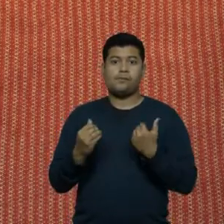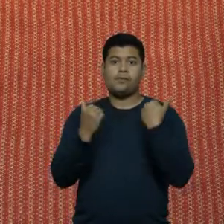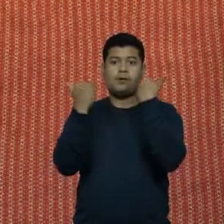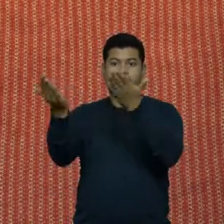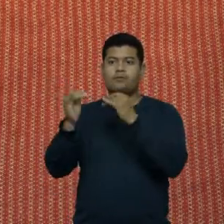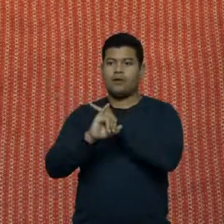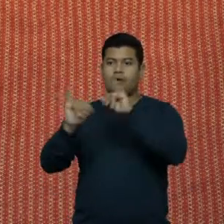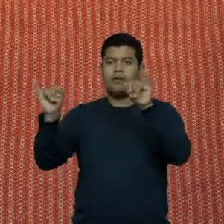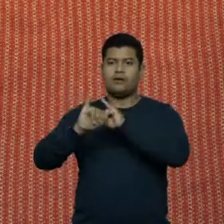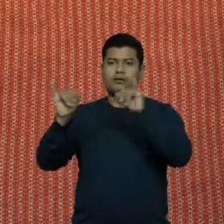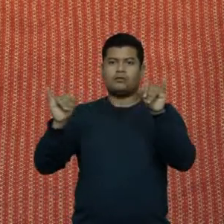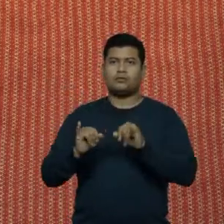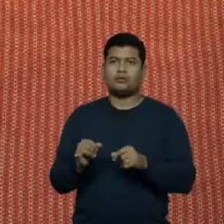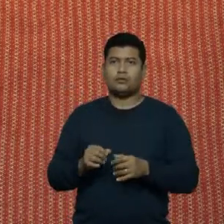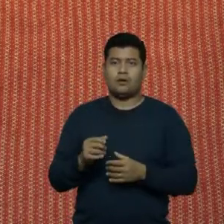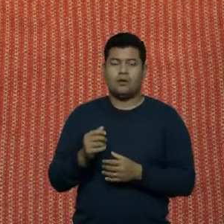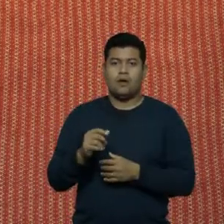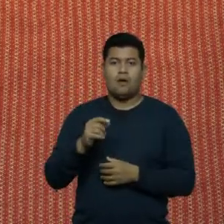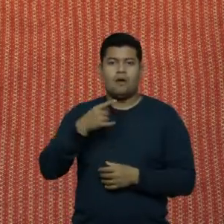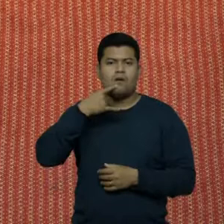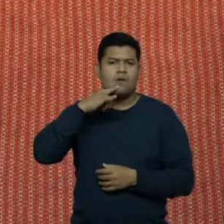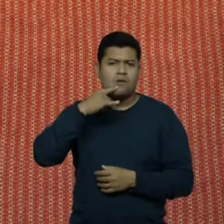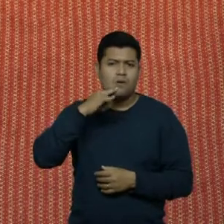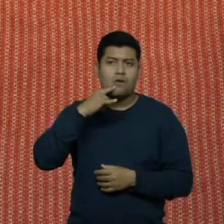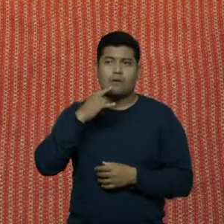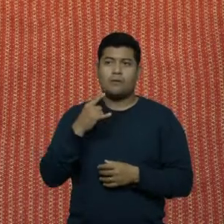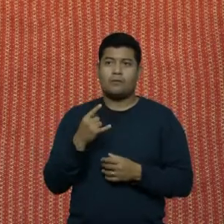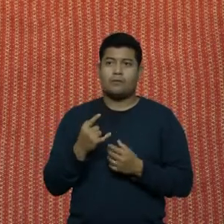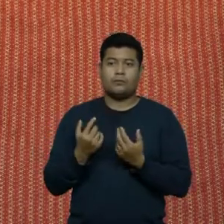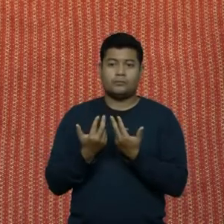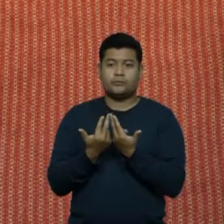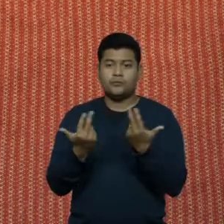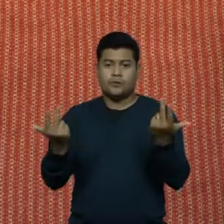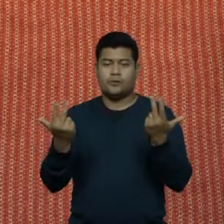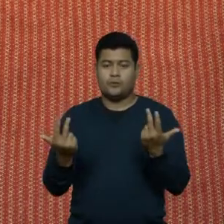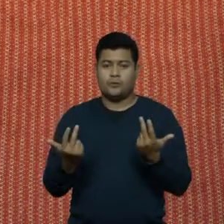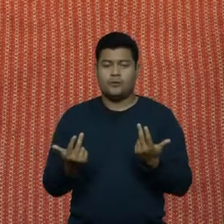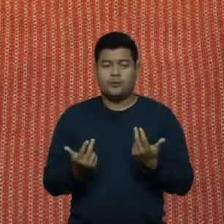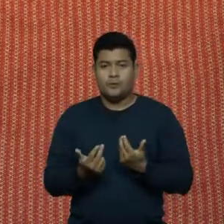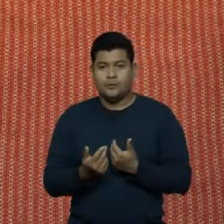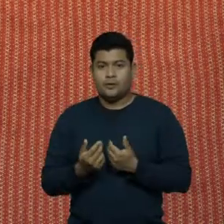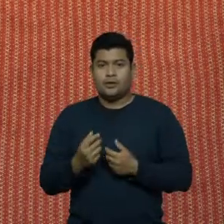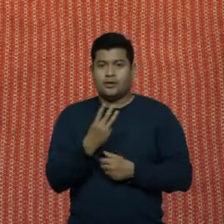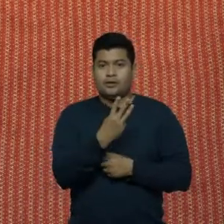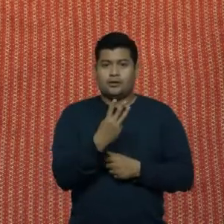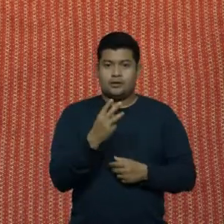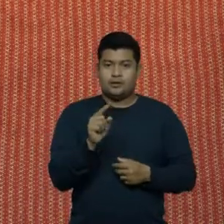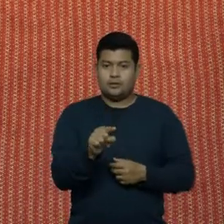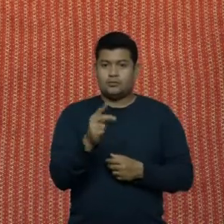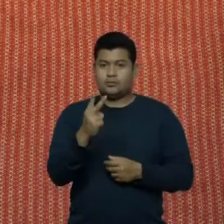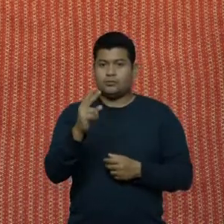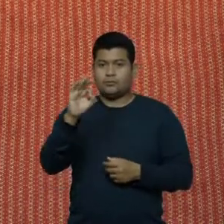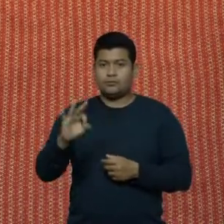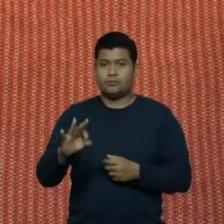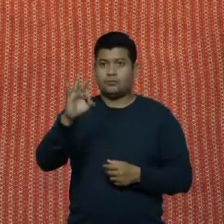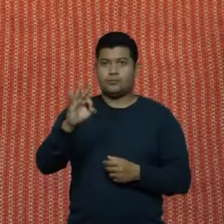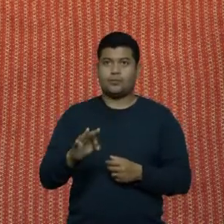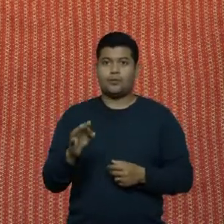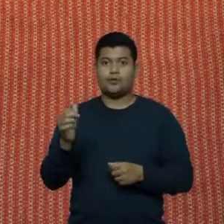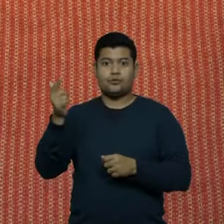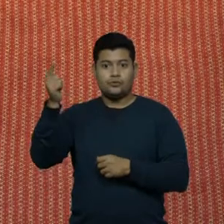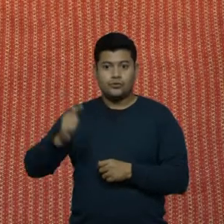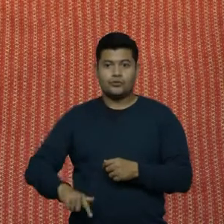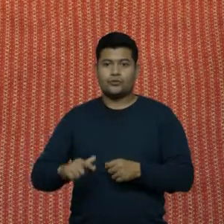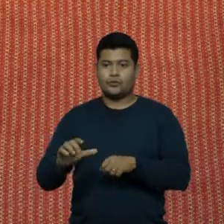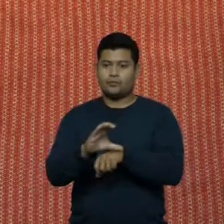botando o álcool a cachaça whisky a 3.2 por cento virando de novo incondicionalidade